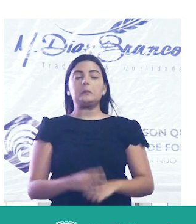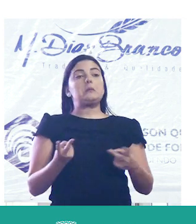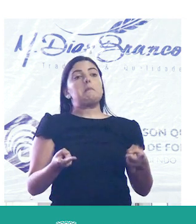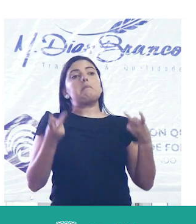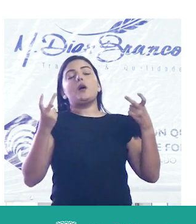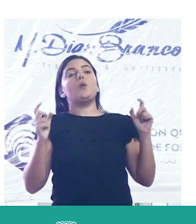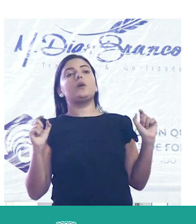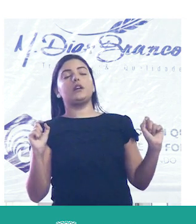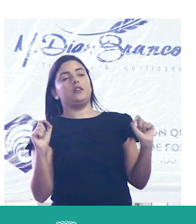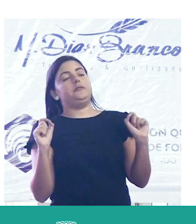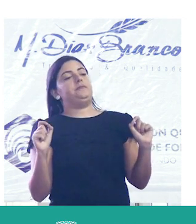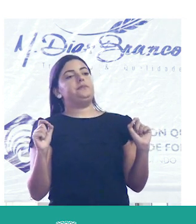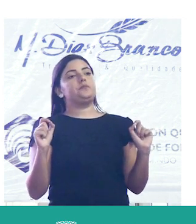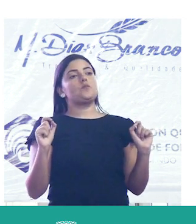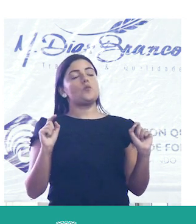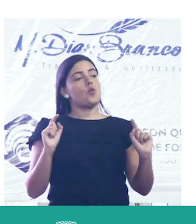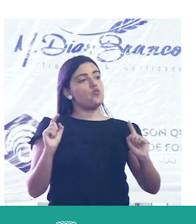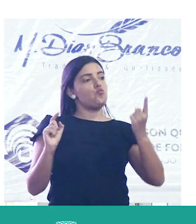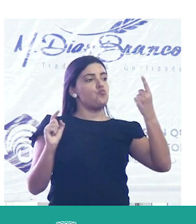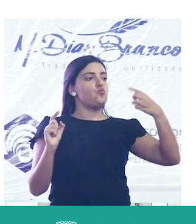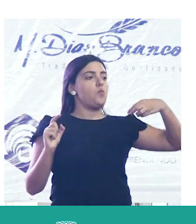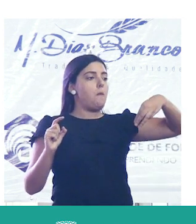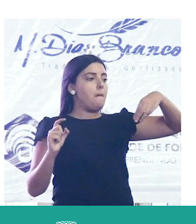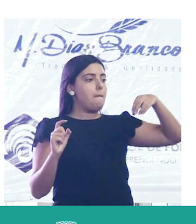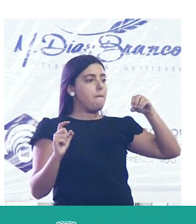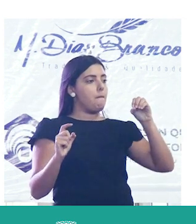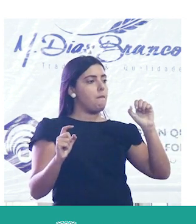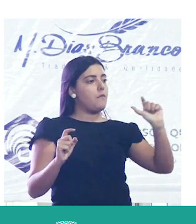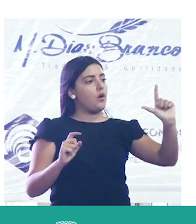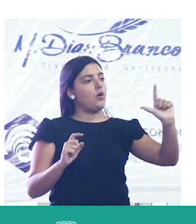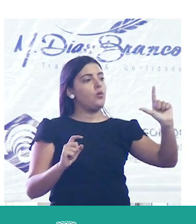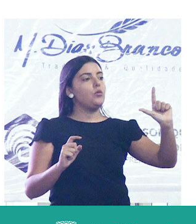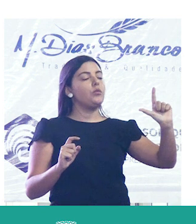Perceba que 1 mol do sulfato de chumbo